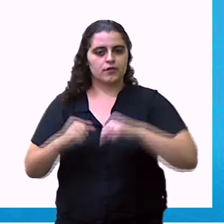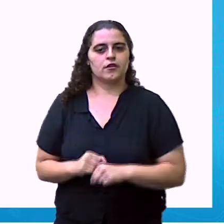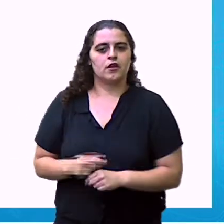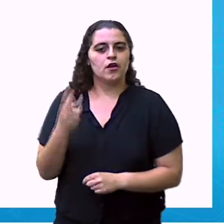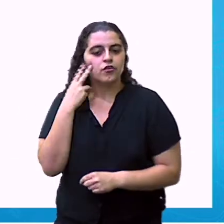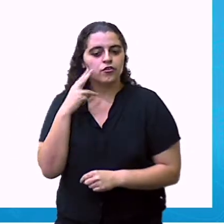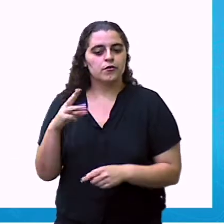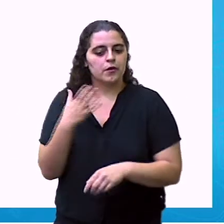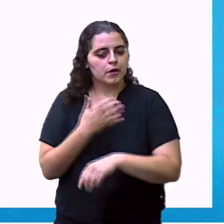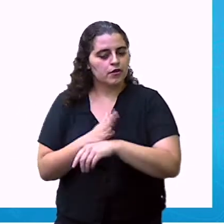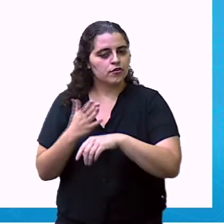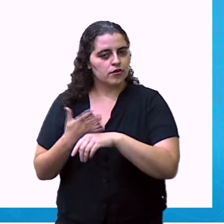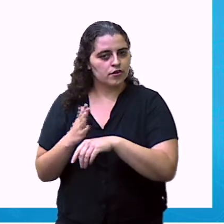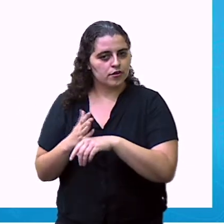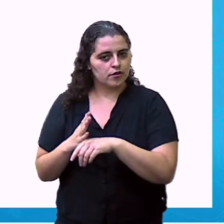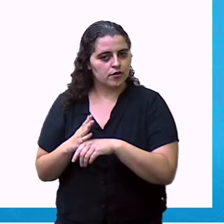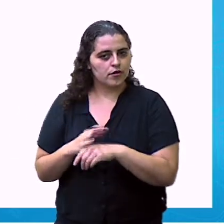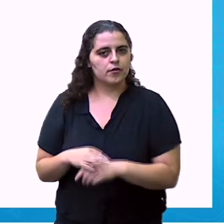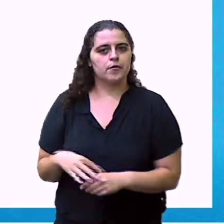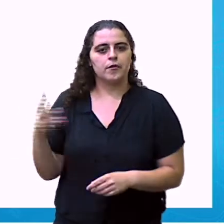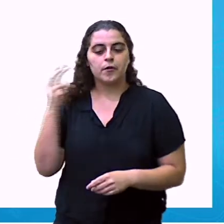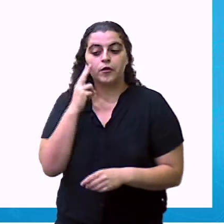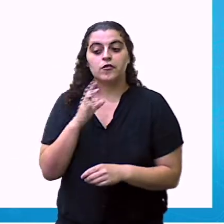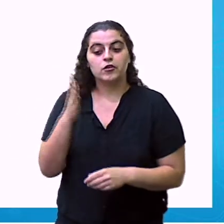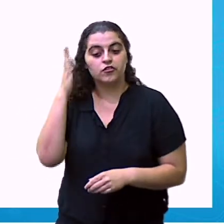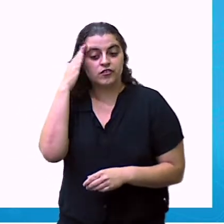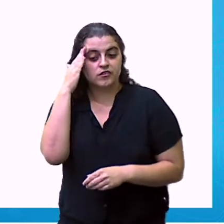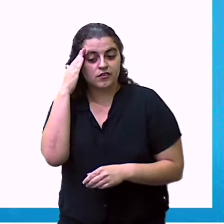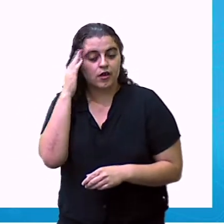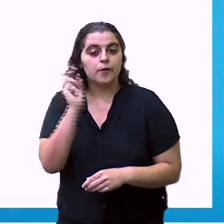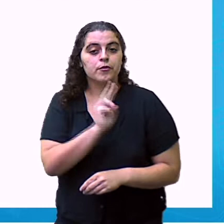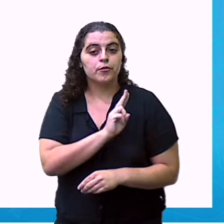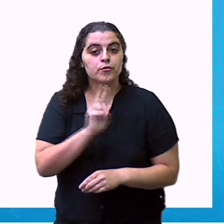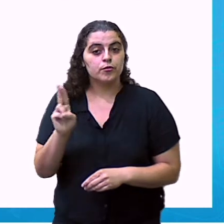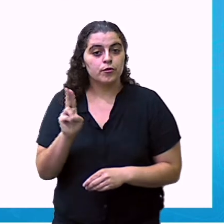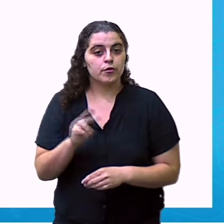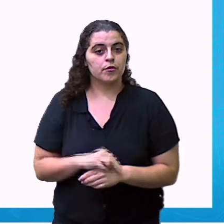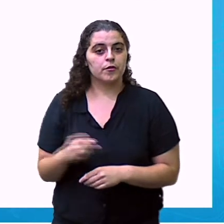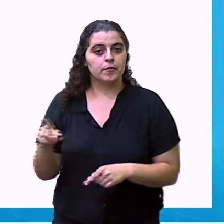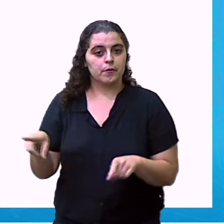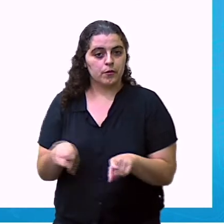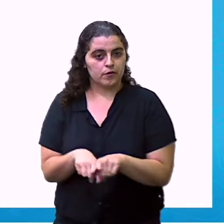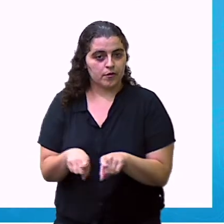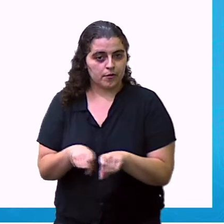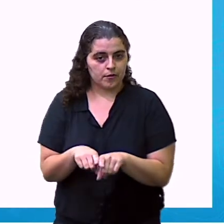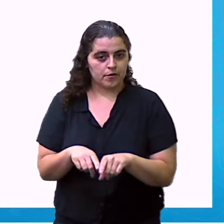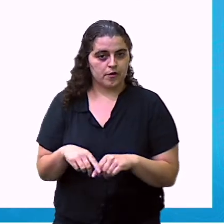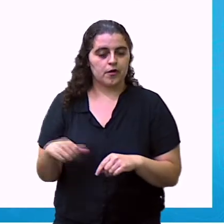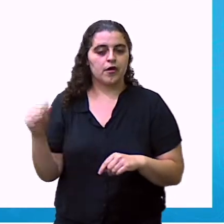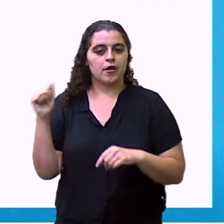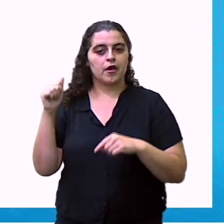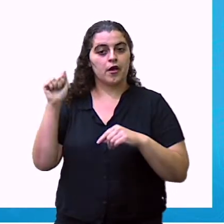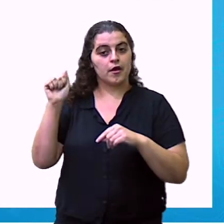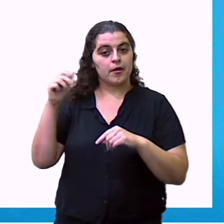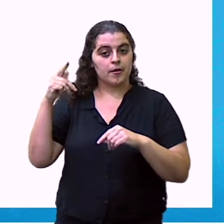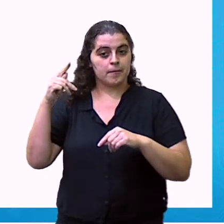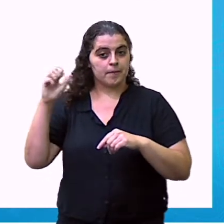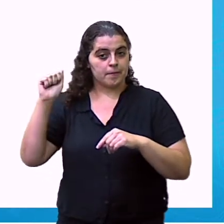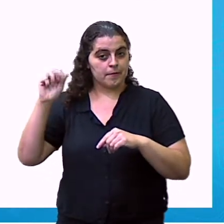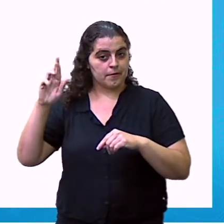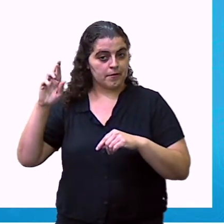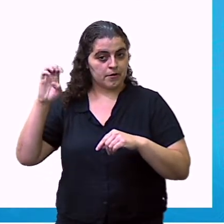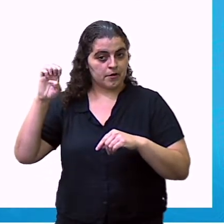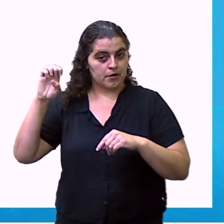praticamos mais, fazemos com mais constância. Mas elas também podem ser aparente